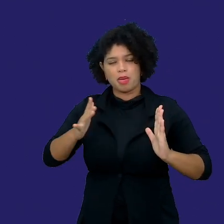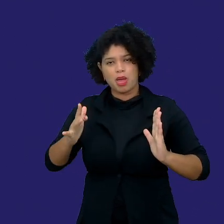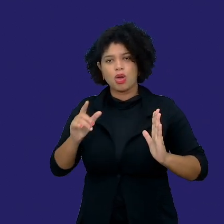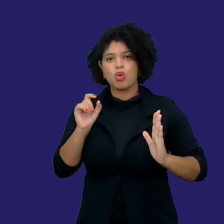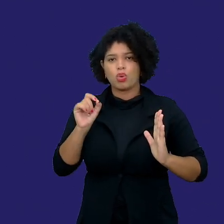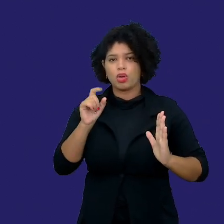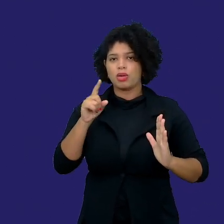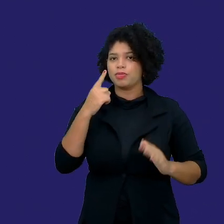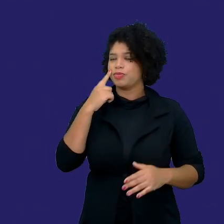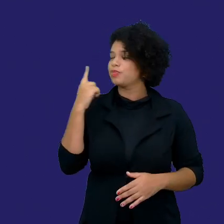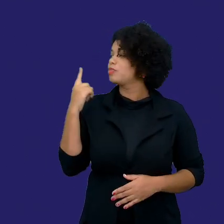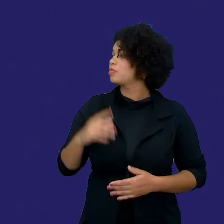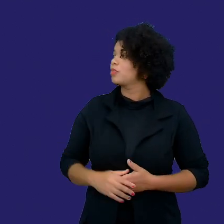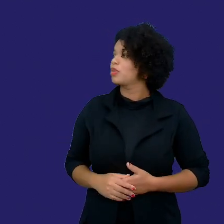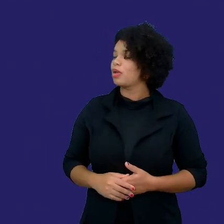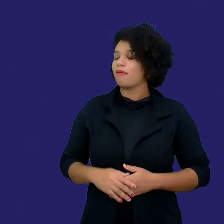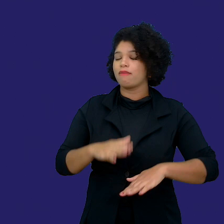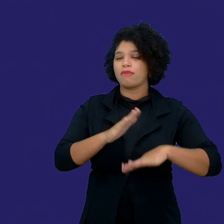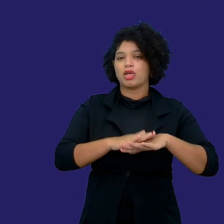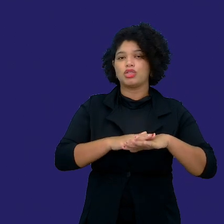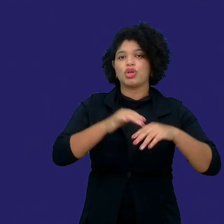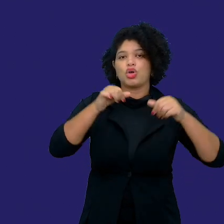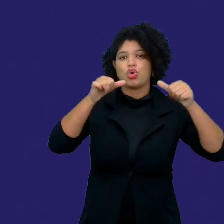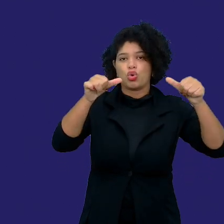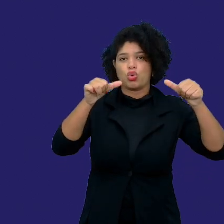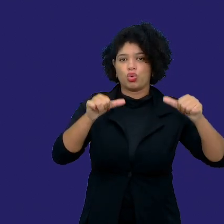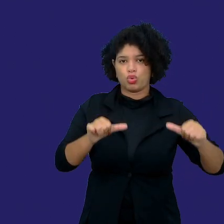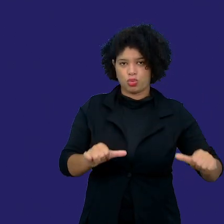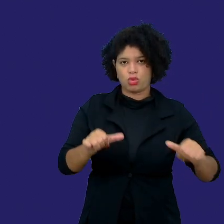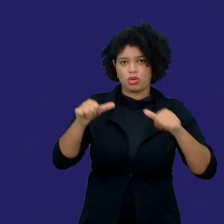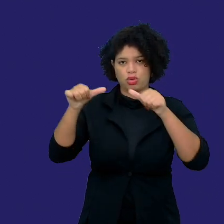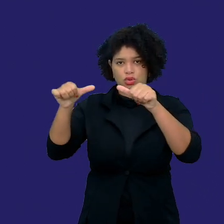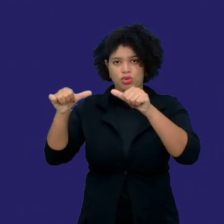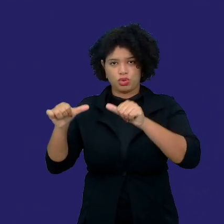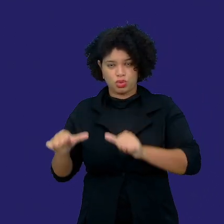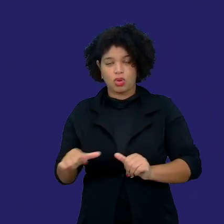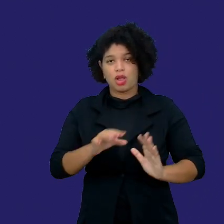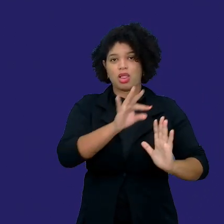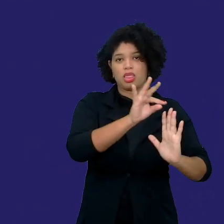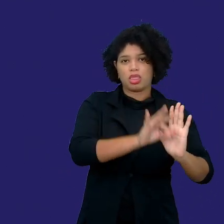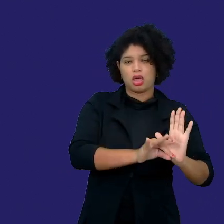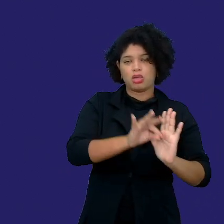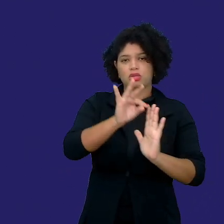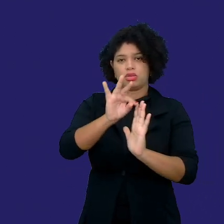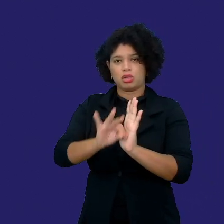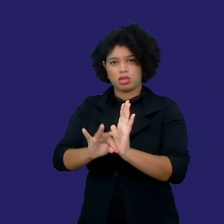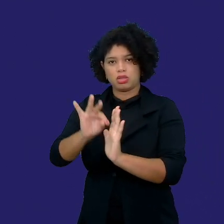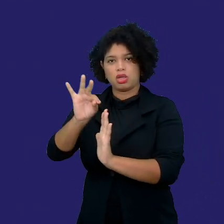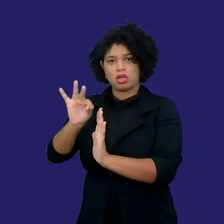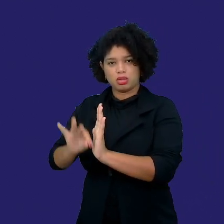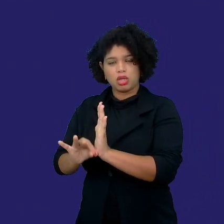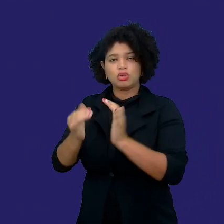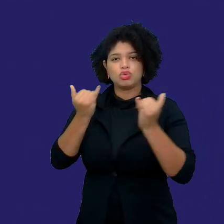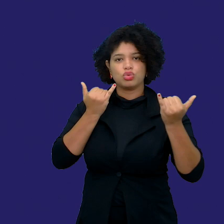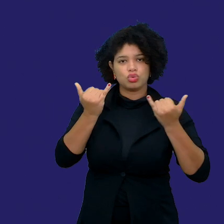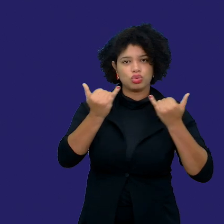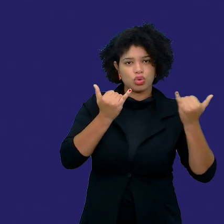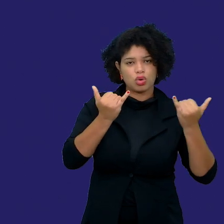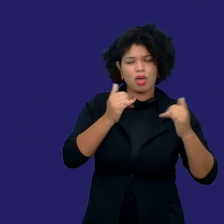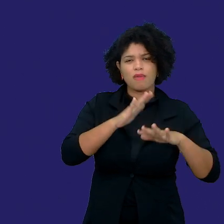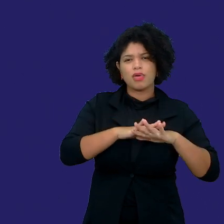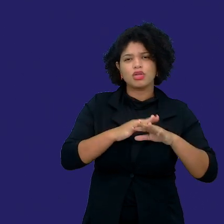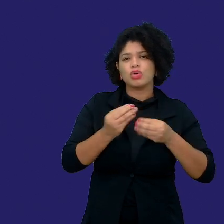que é a produção de um mural com textos informativos produzidos a partir de